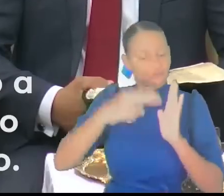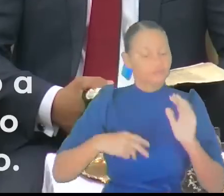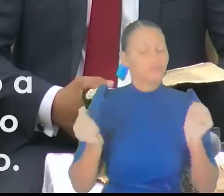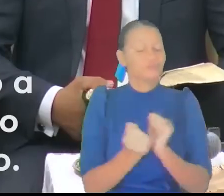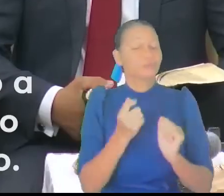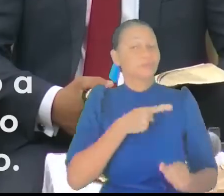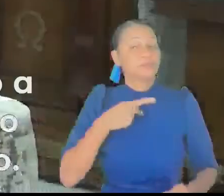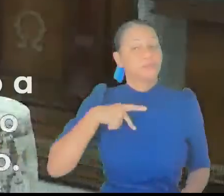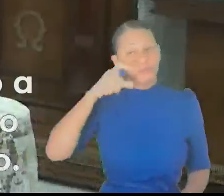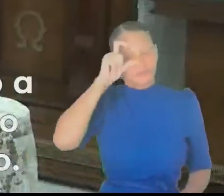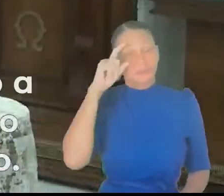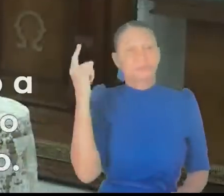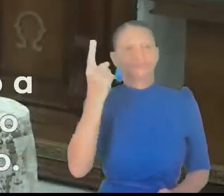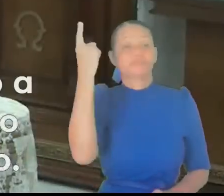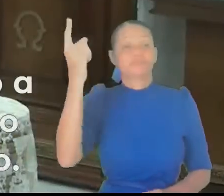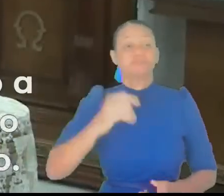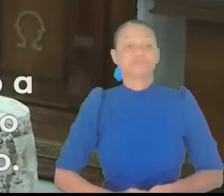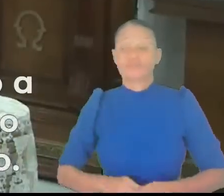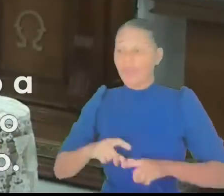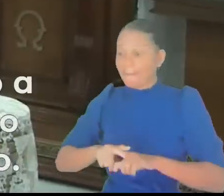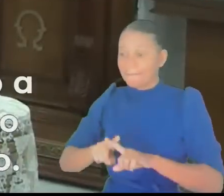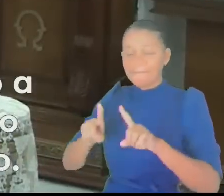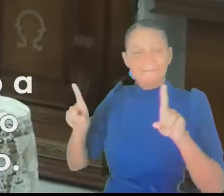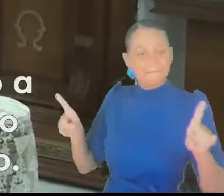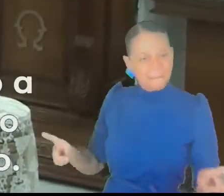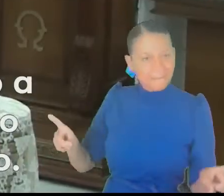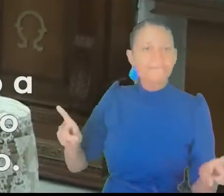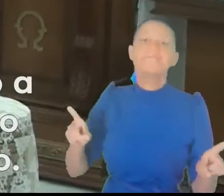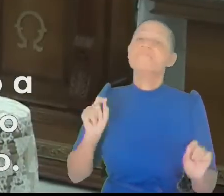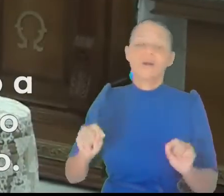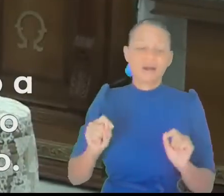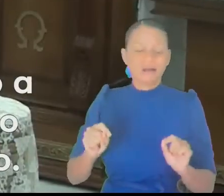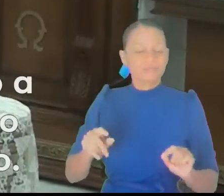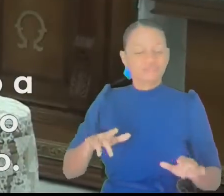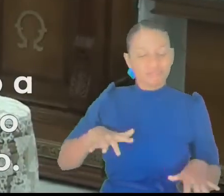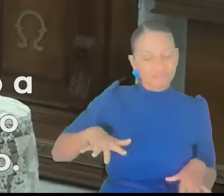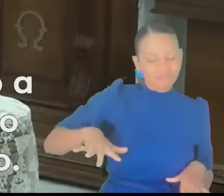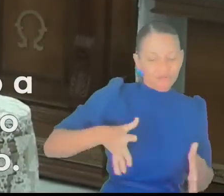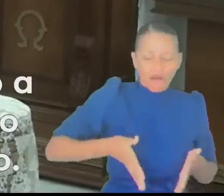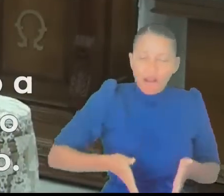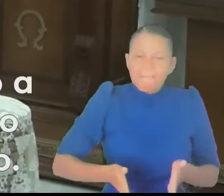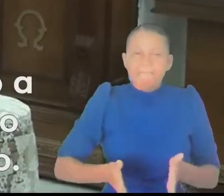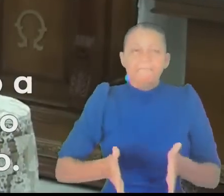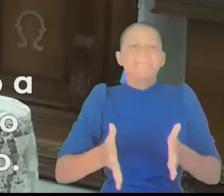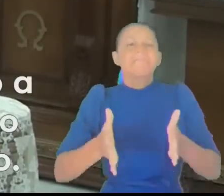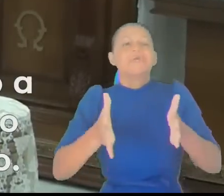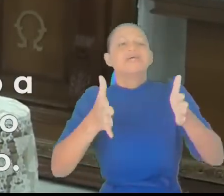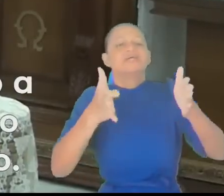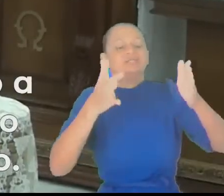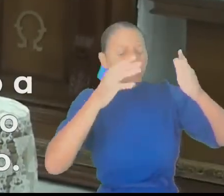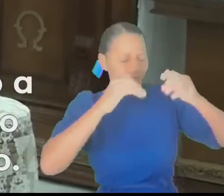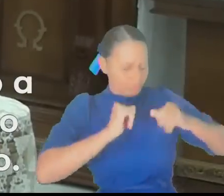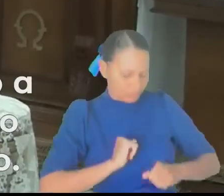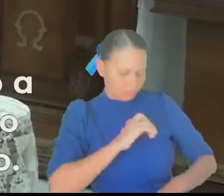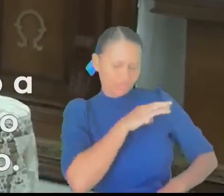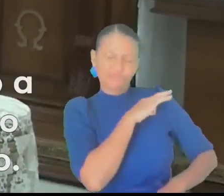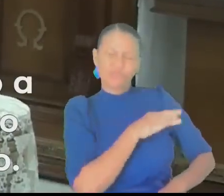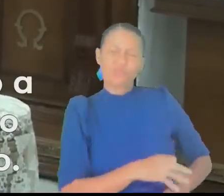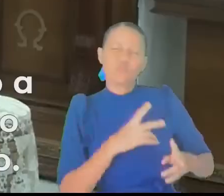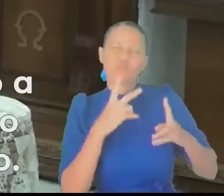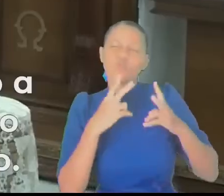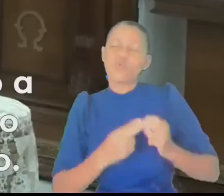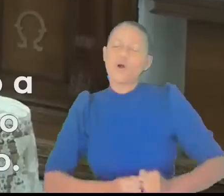1, 2, 3. Mas a vereda dos justos é como a luz da aurora,